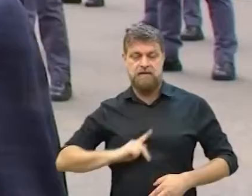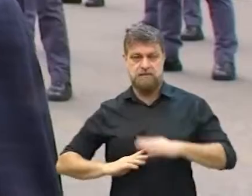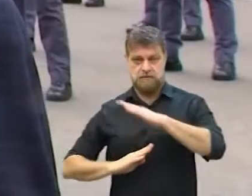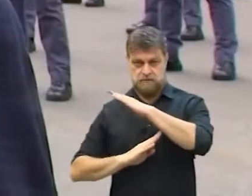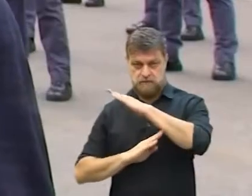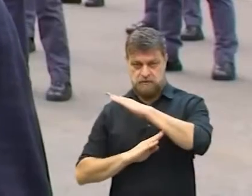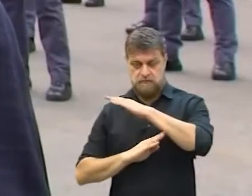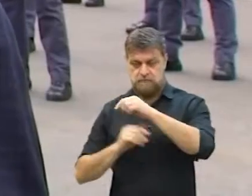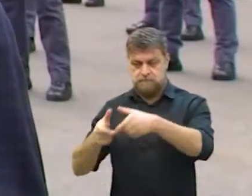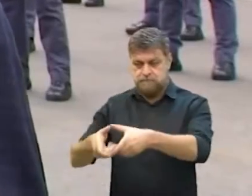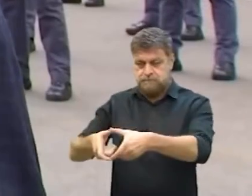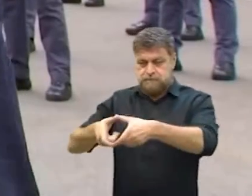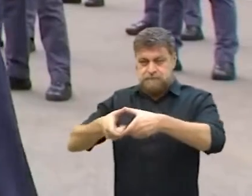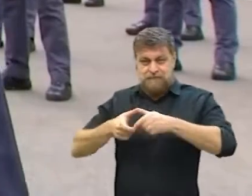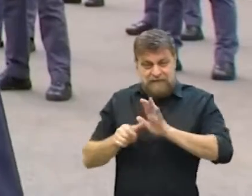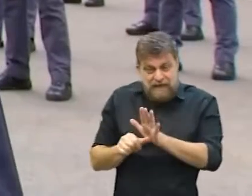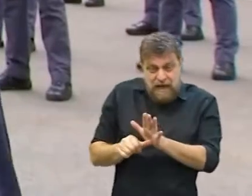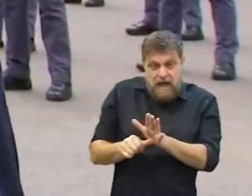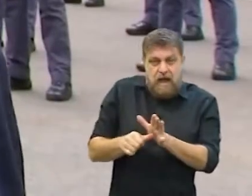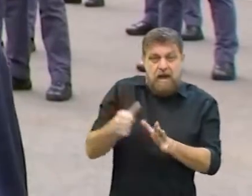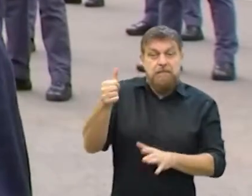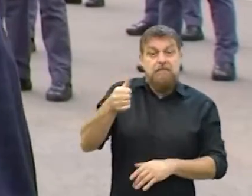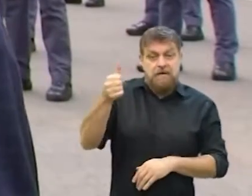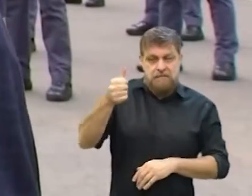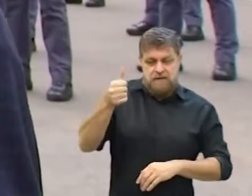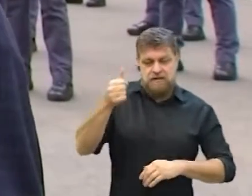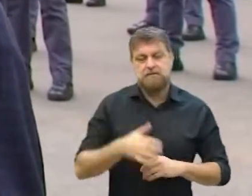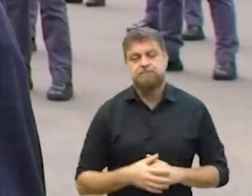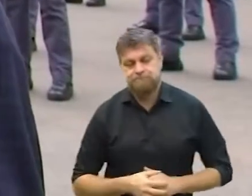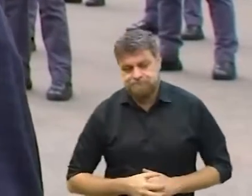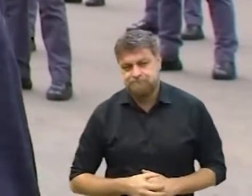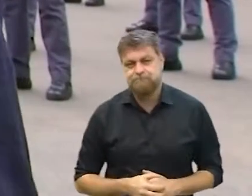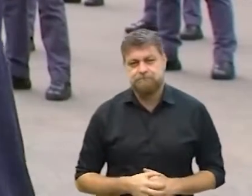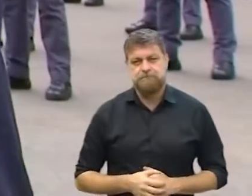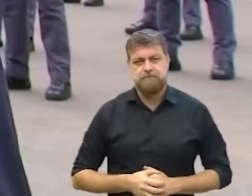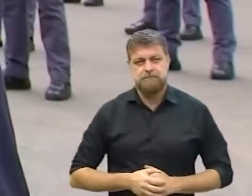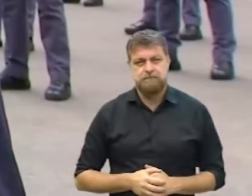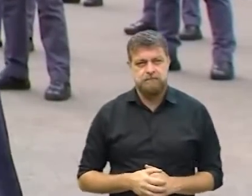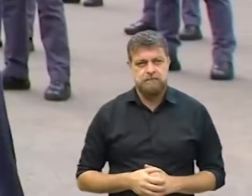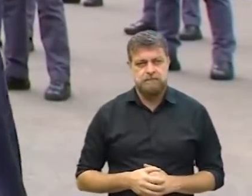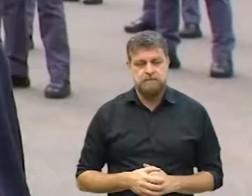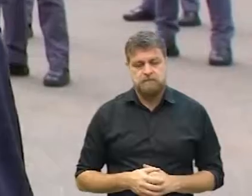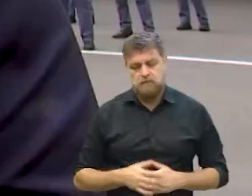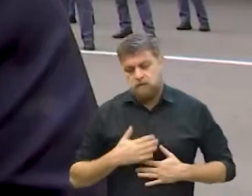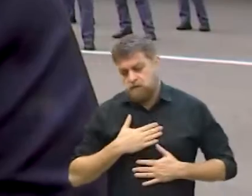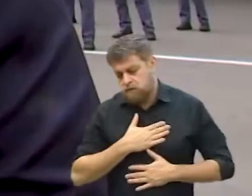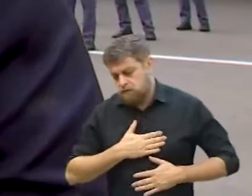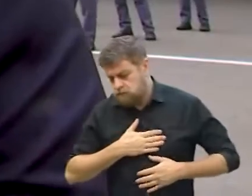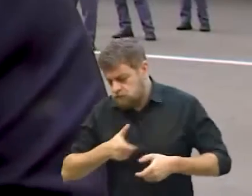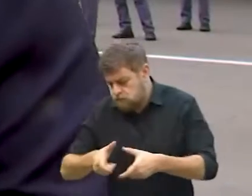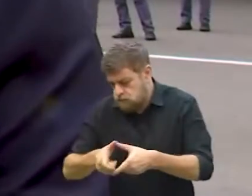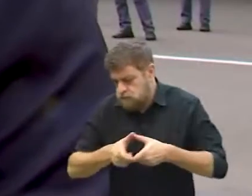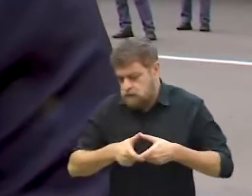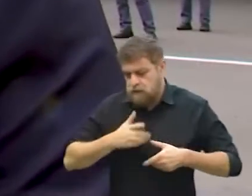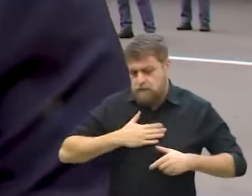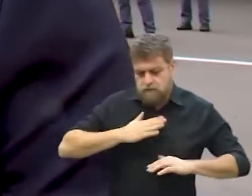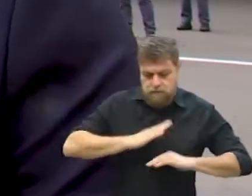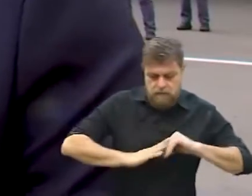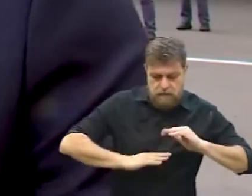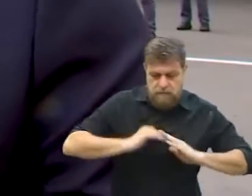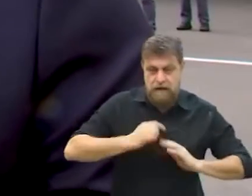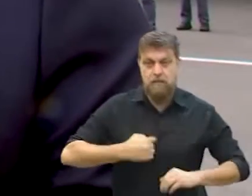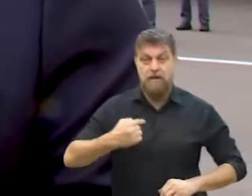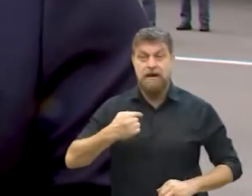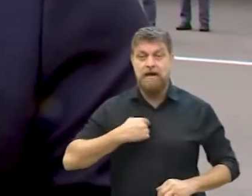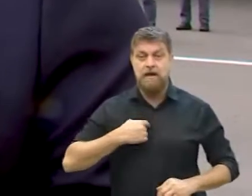que eu sou o presidente da casa e receber a primeira comenda nesse sentido. Acho que é um reconhecimento do